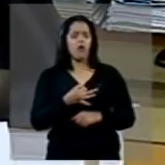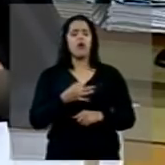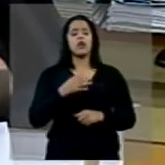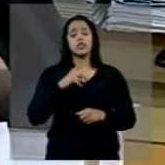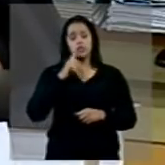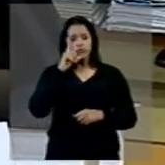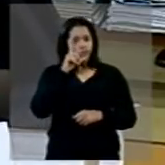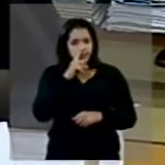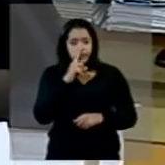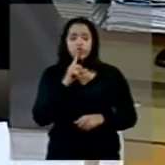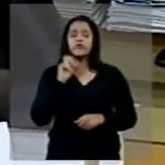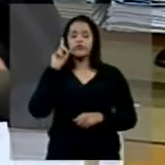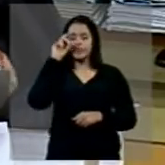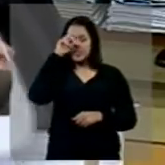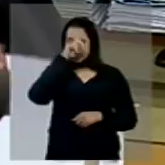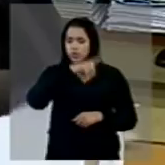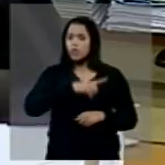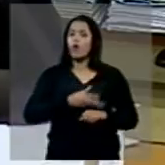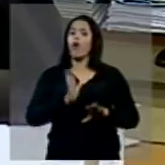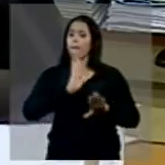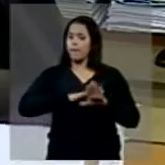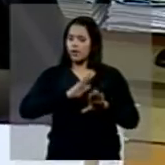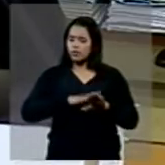ameaça à soberania popular